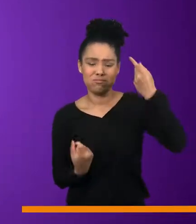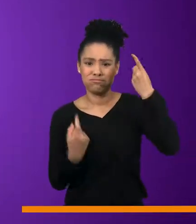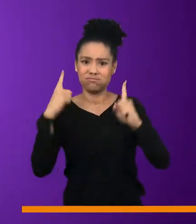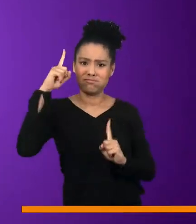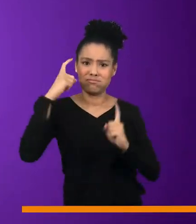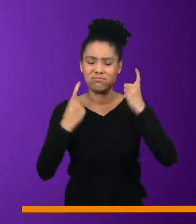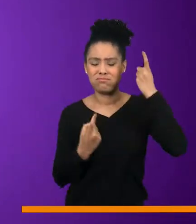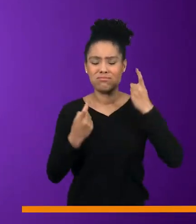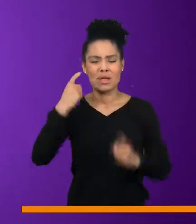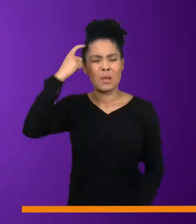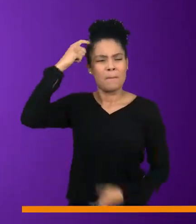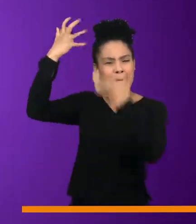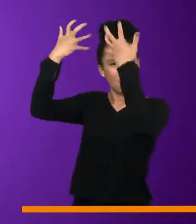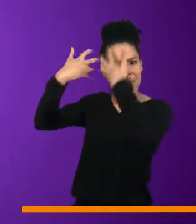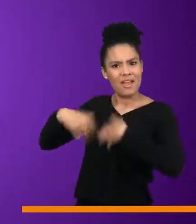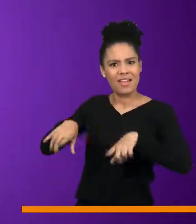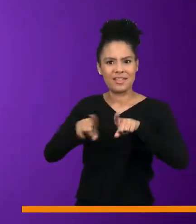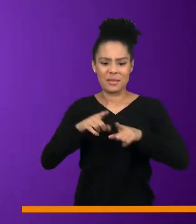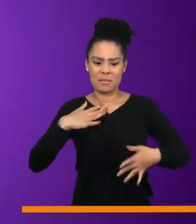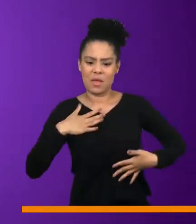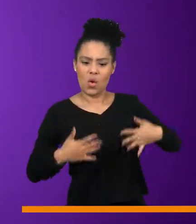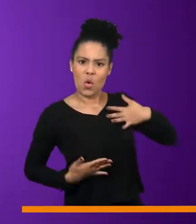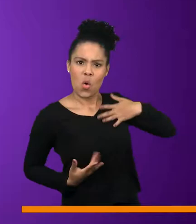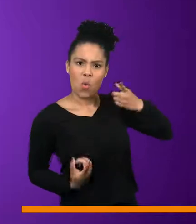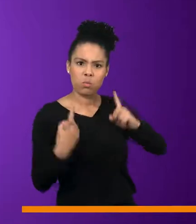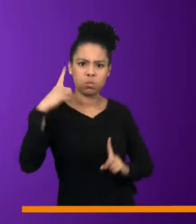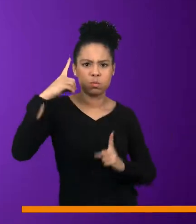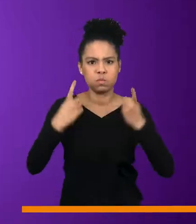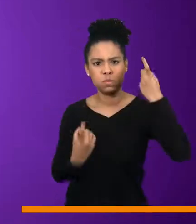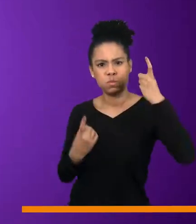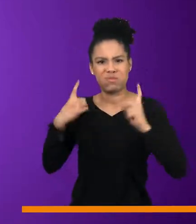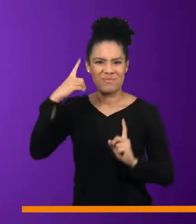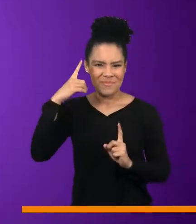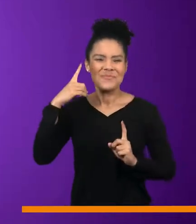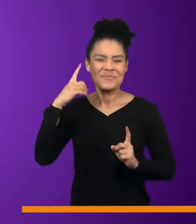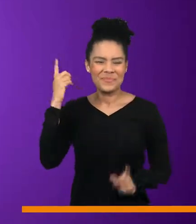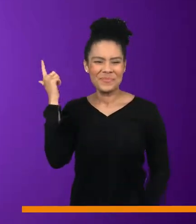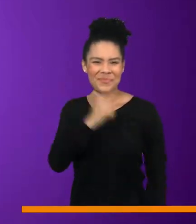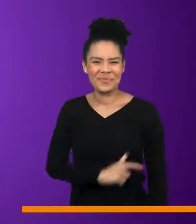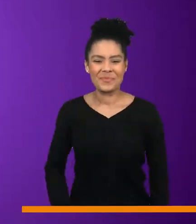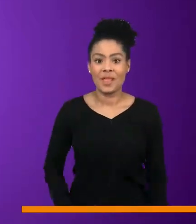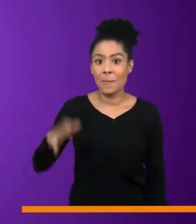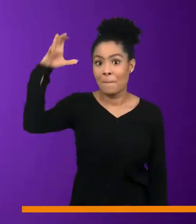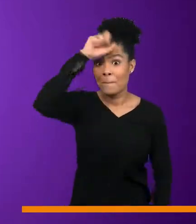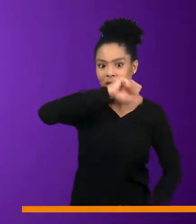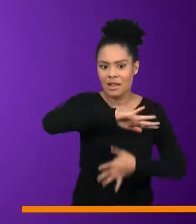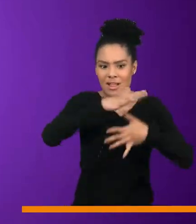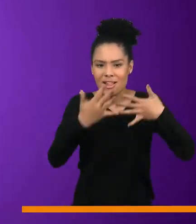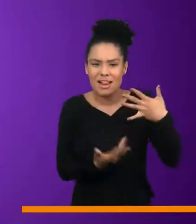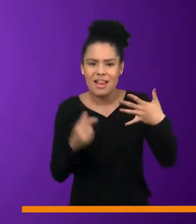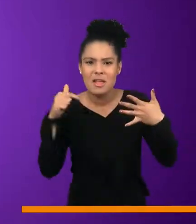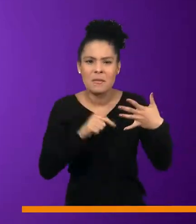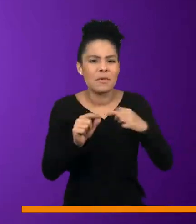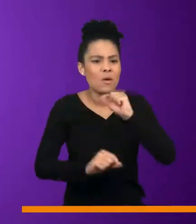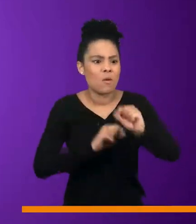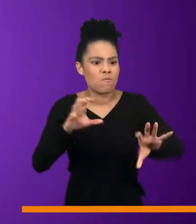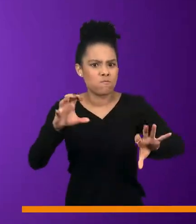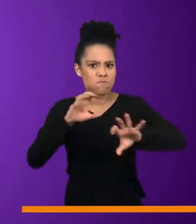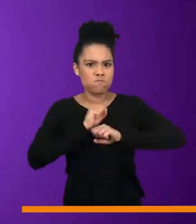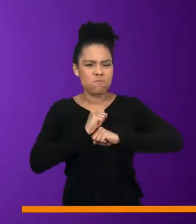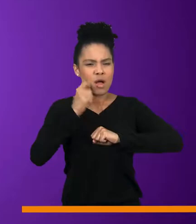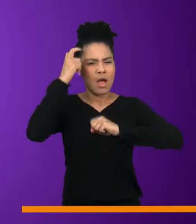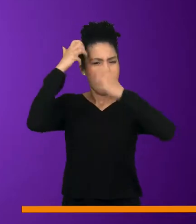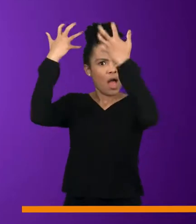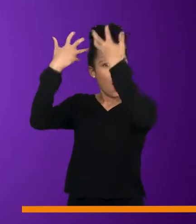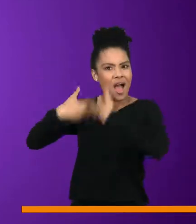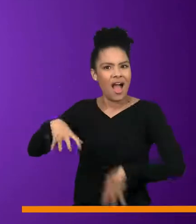gestual, que envolve a mente e a expressão do corpo, dos gestos e do rosto. Aprender uma língua como a libras acrescenta muito na